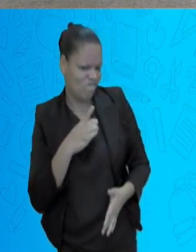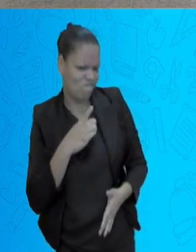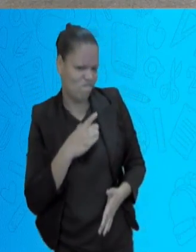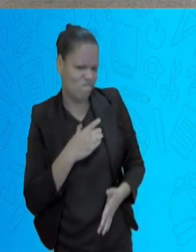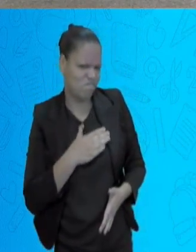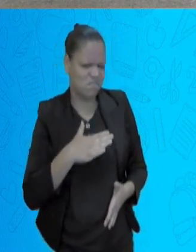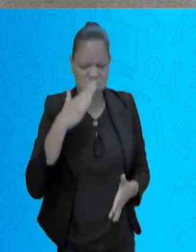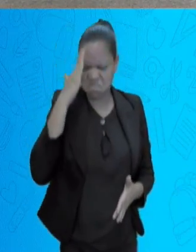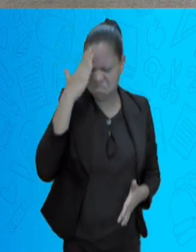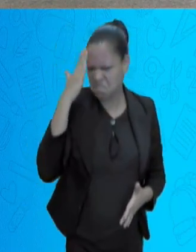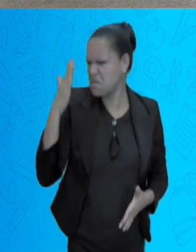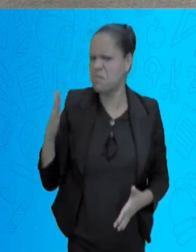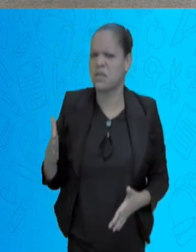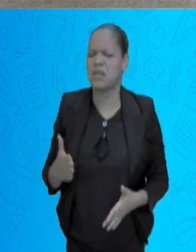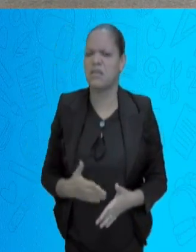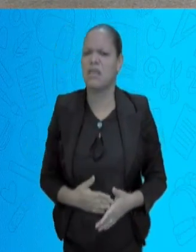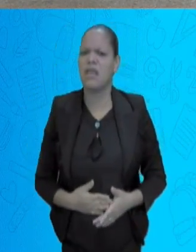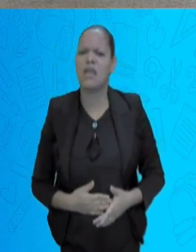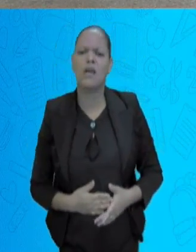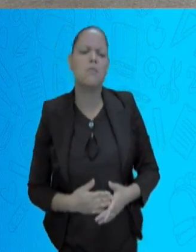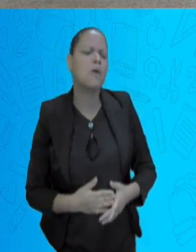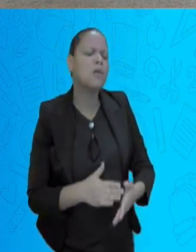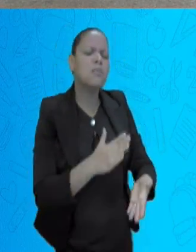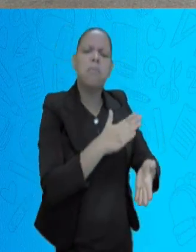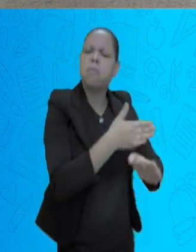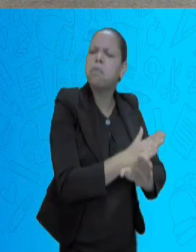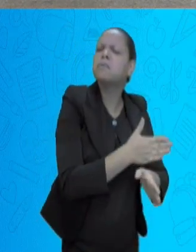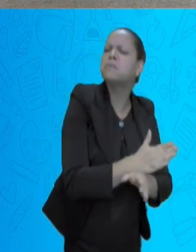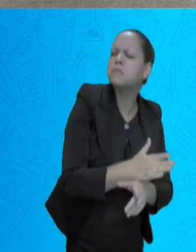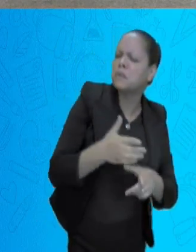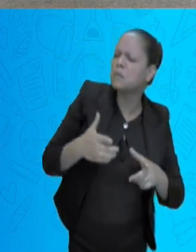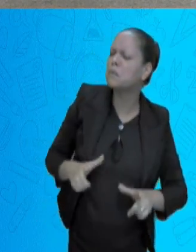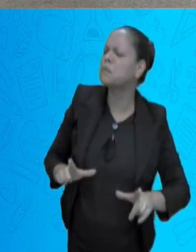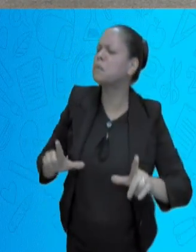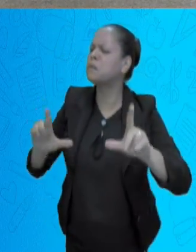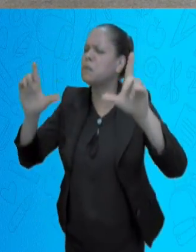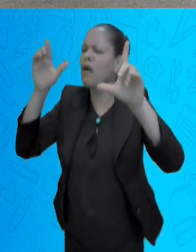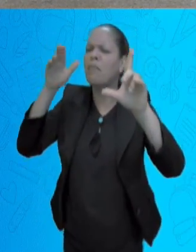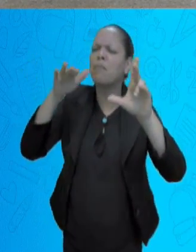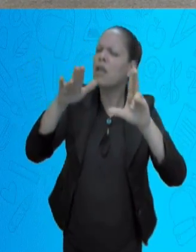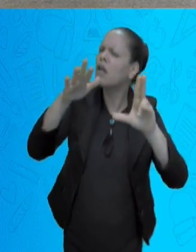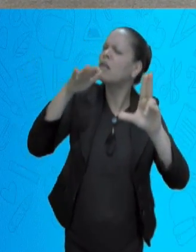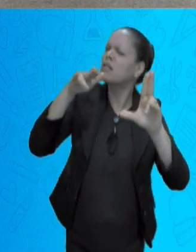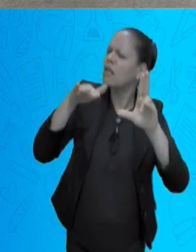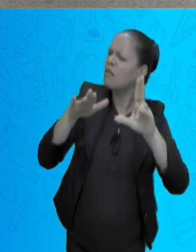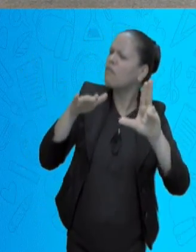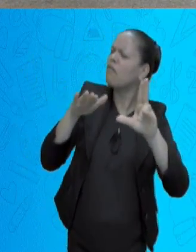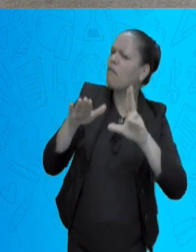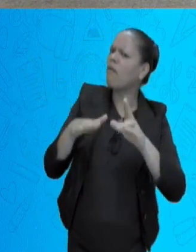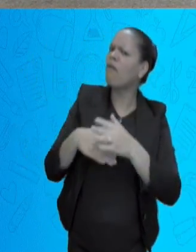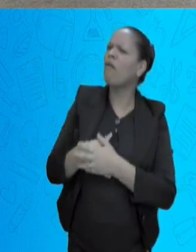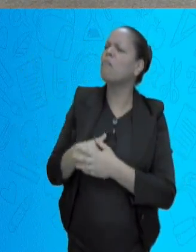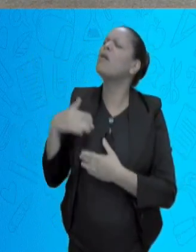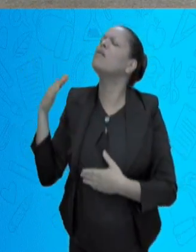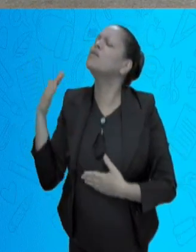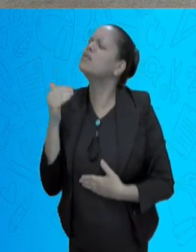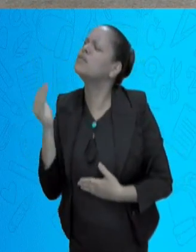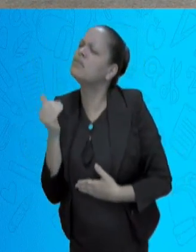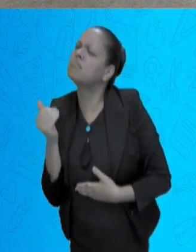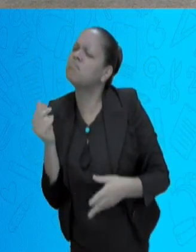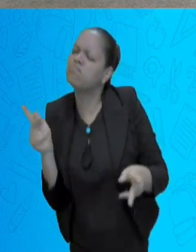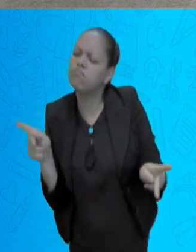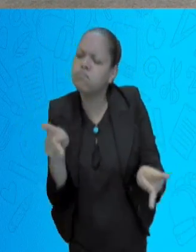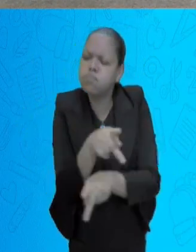entrar lá na plataforma SMED GV, chamar o seu professor, lá na aba, clique aqui